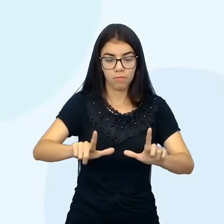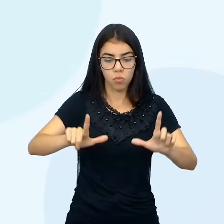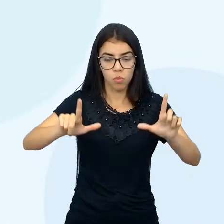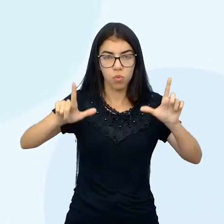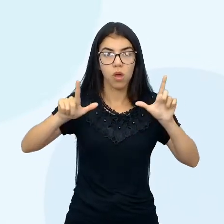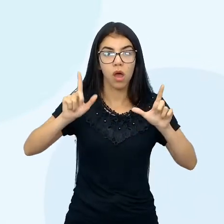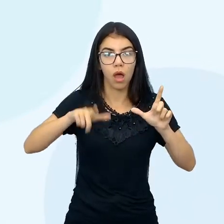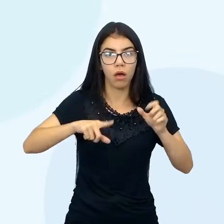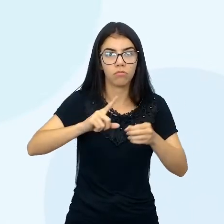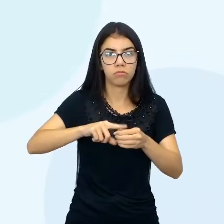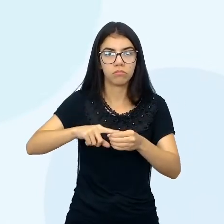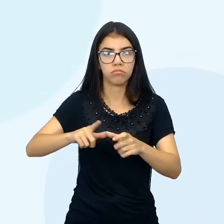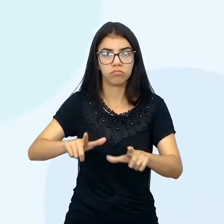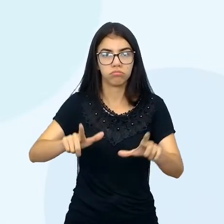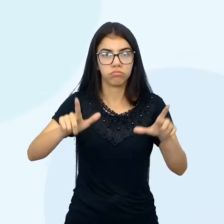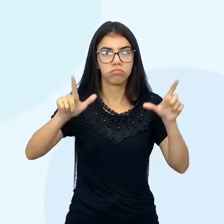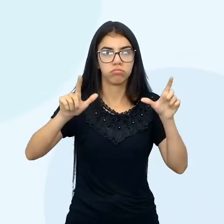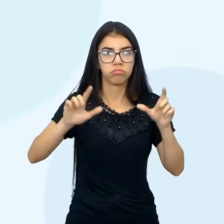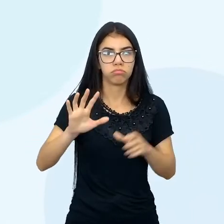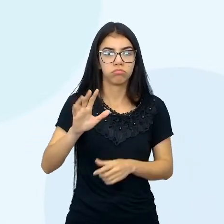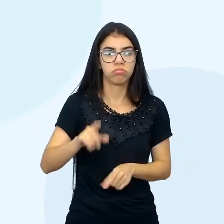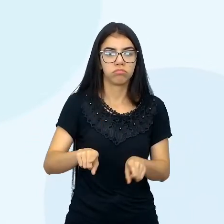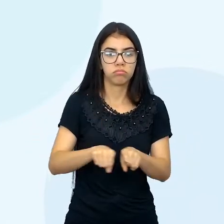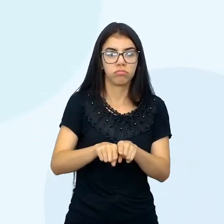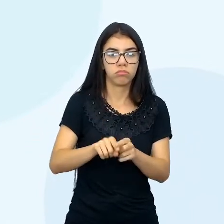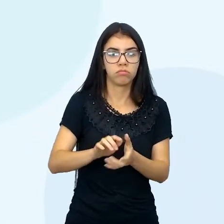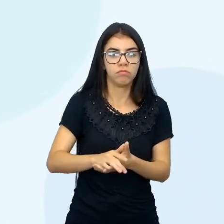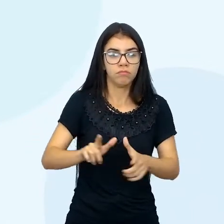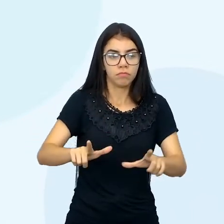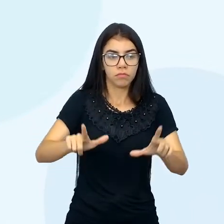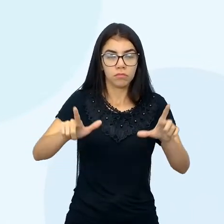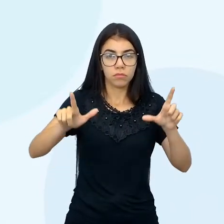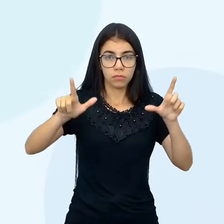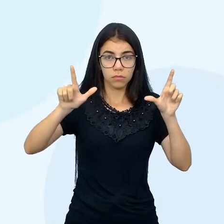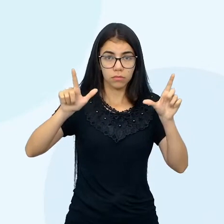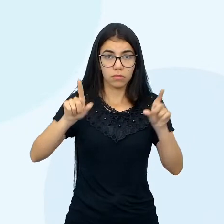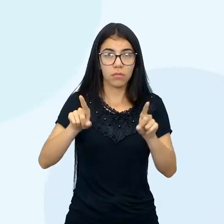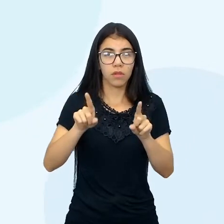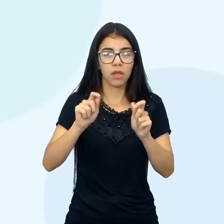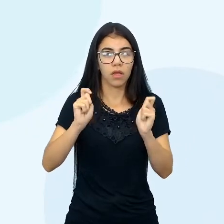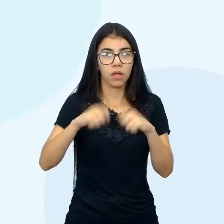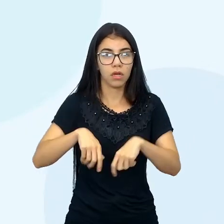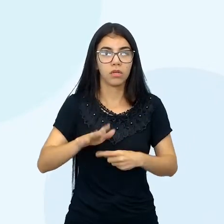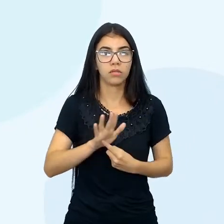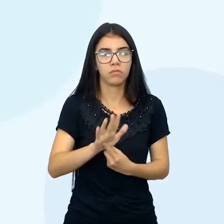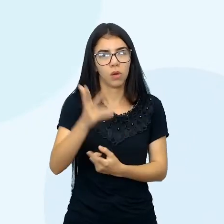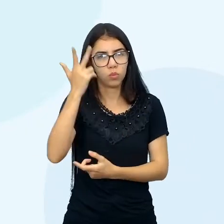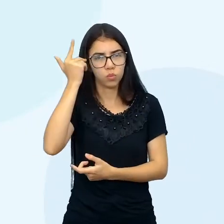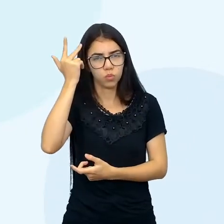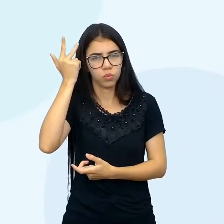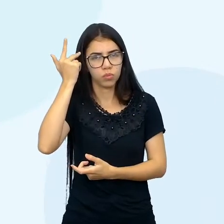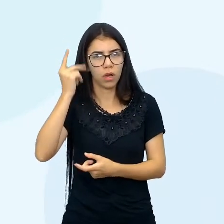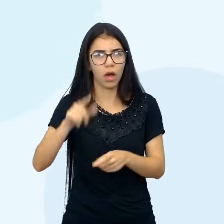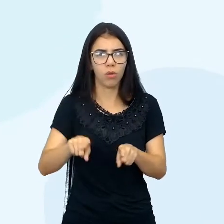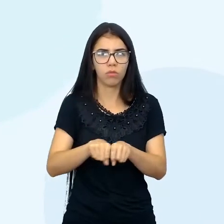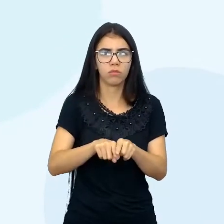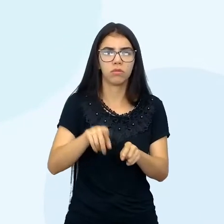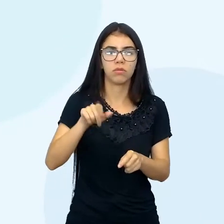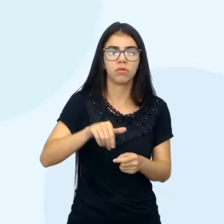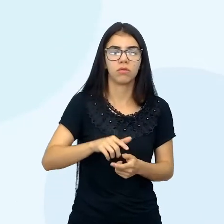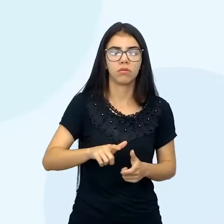Mesmo. Eu posso fazer o caminho oposto. Eu posso, numa câmera maior, e mostrar que está tudo normal. Sim.